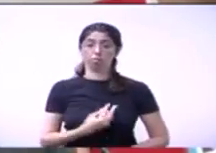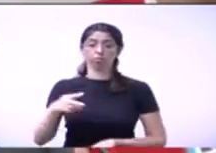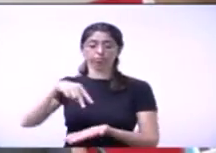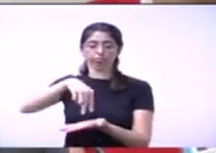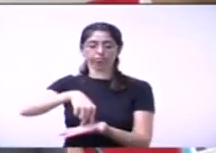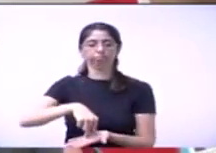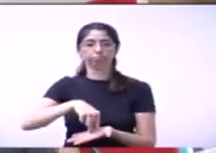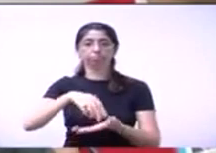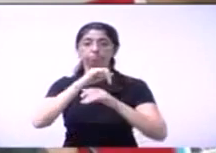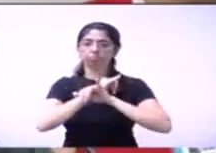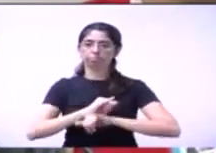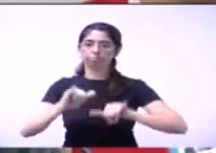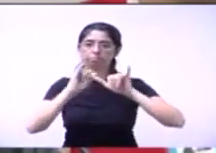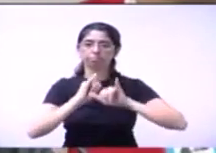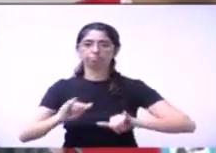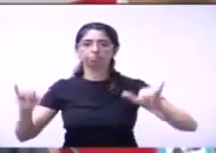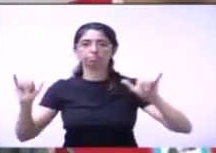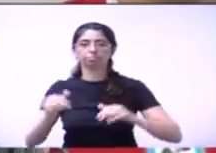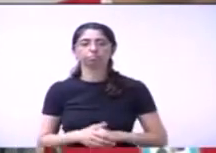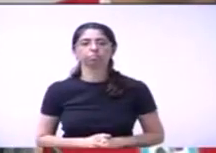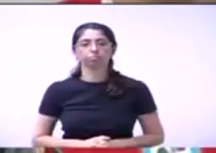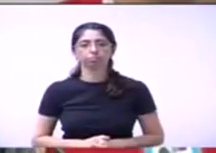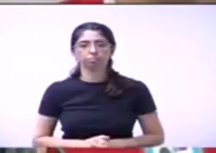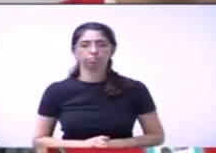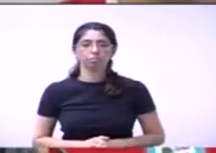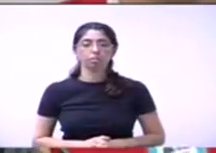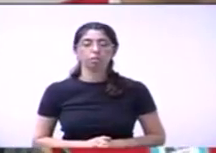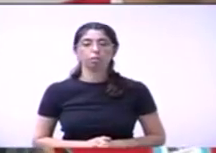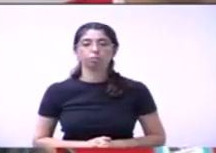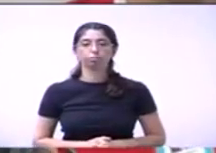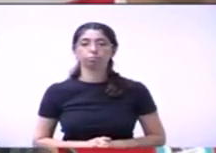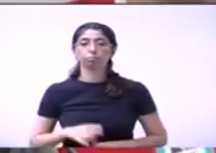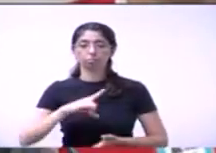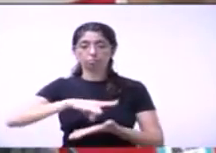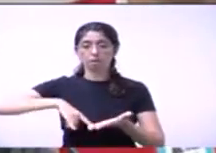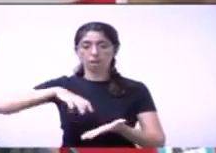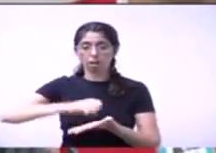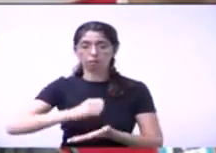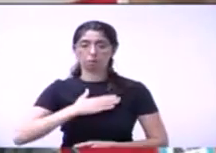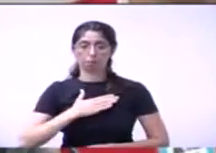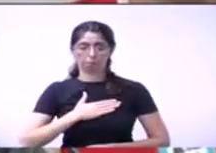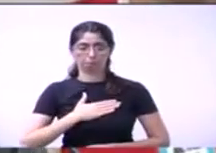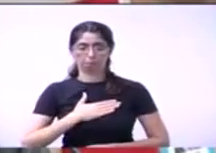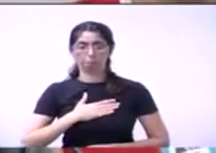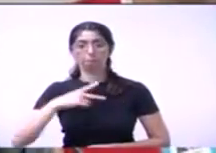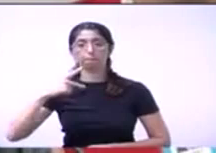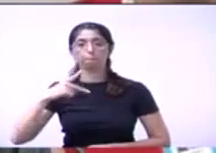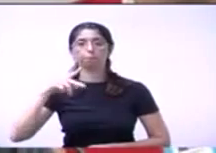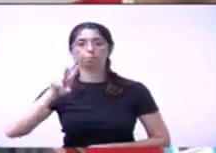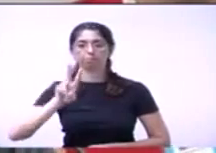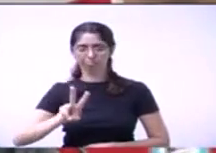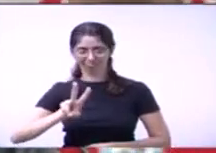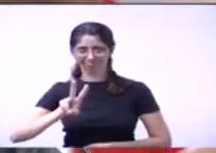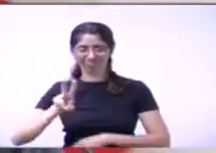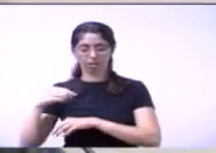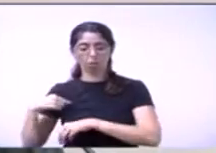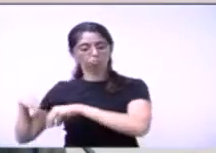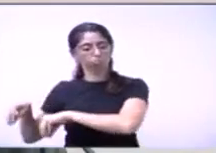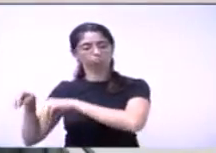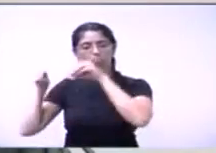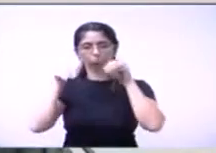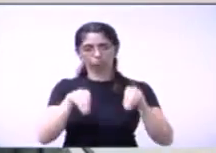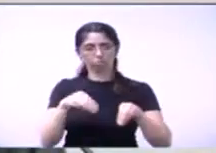para comunicar a minha filiação ao Partido Verde, a qual